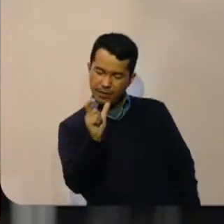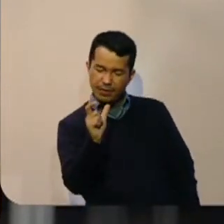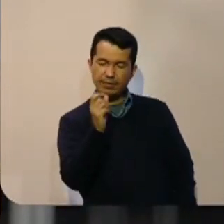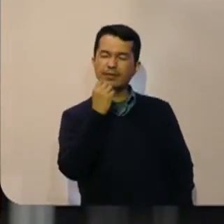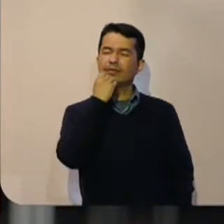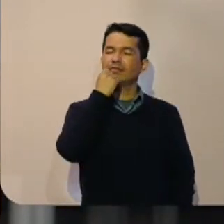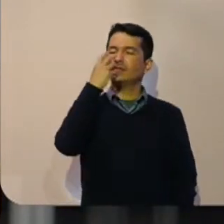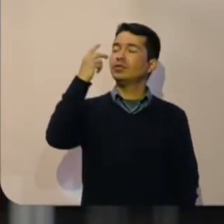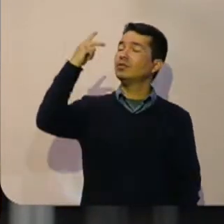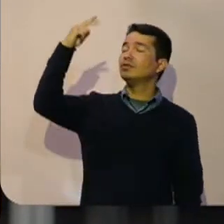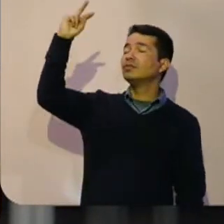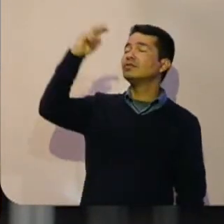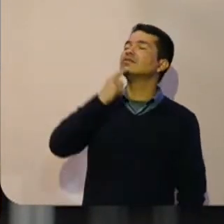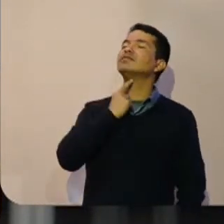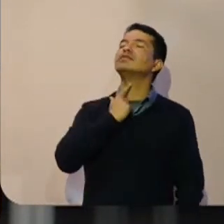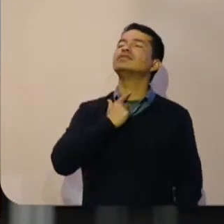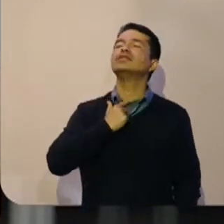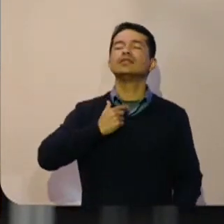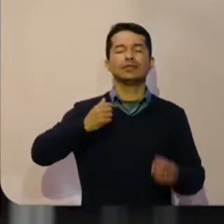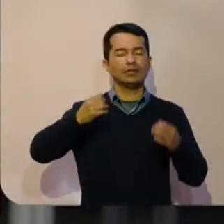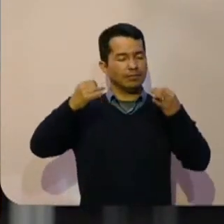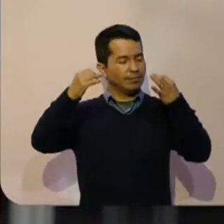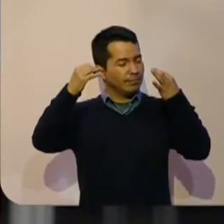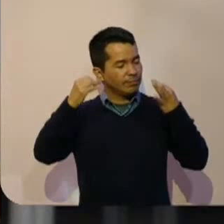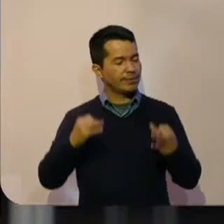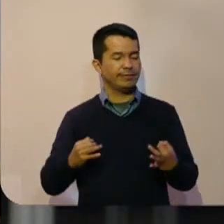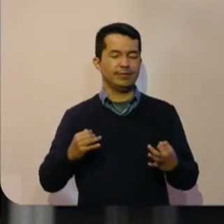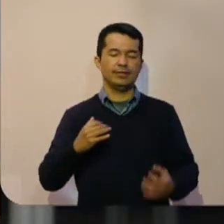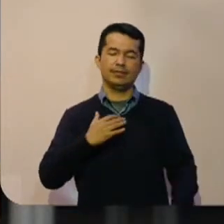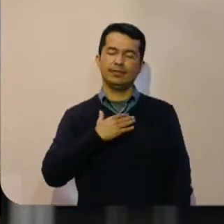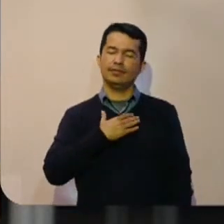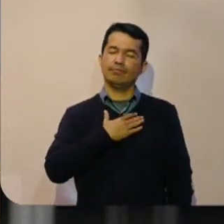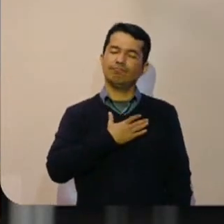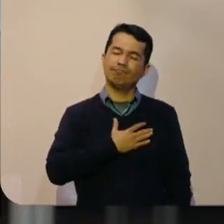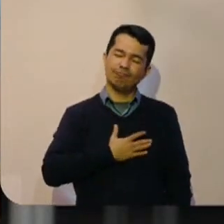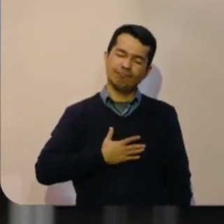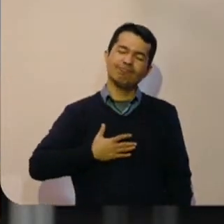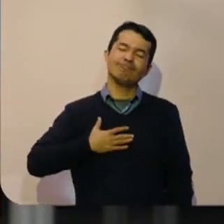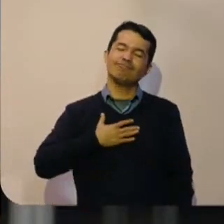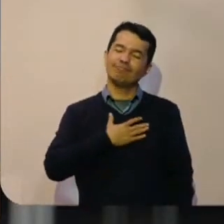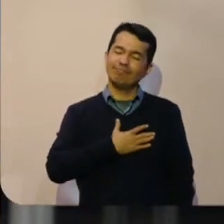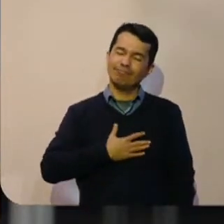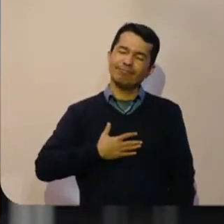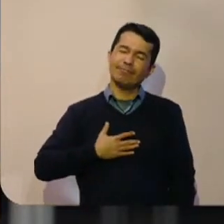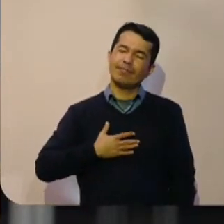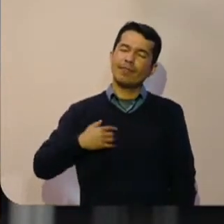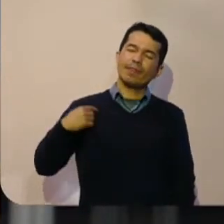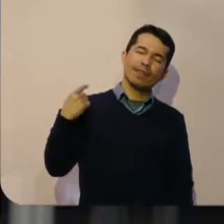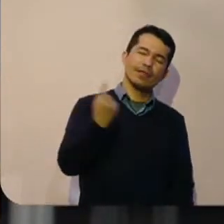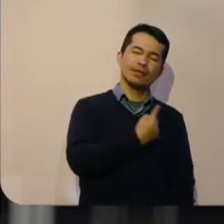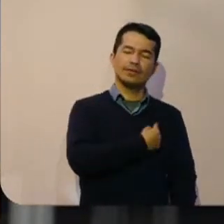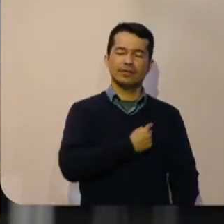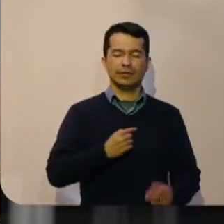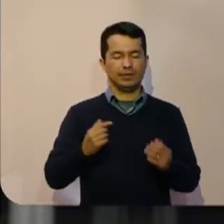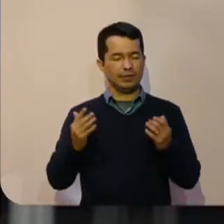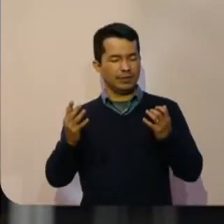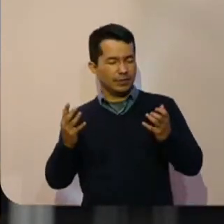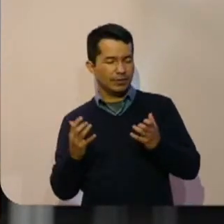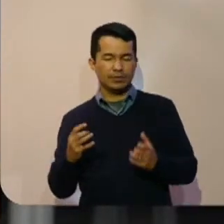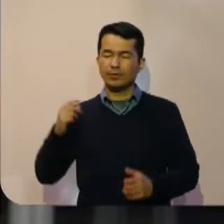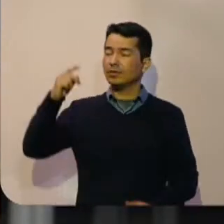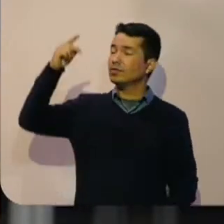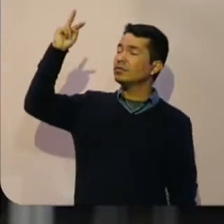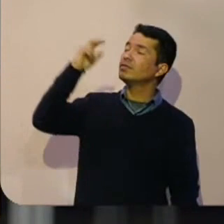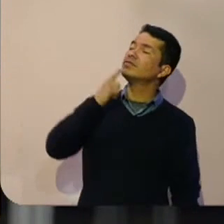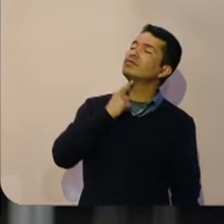é perfeita e agradável. E Senhor, como queremos, Senhor, como queremos viver a tua vontade para